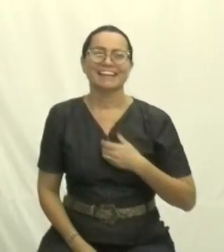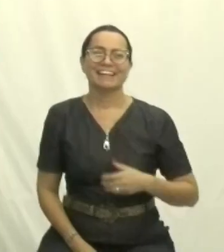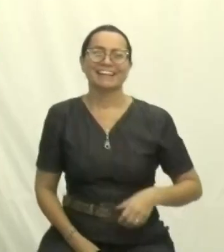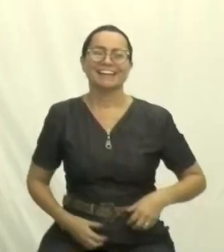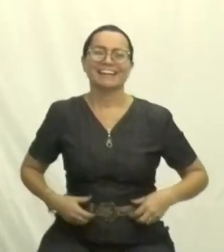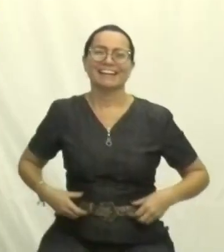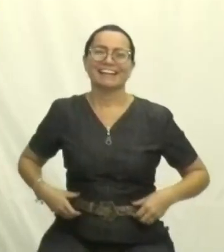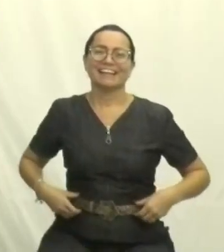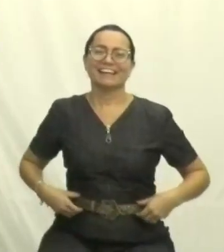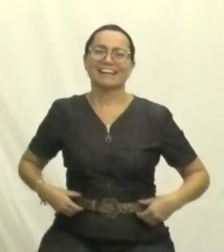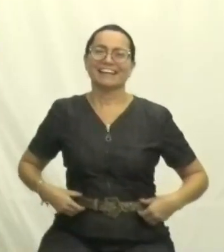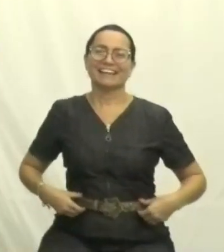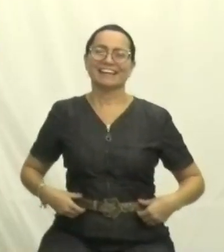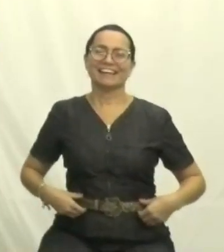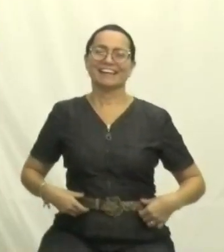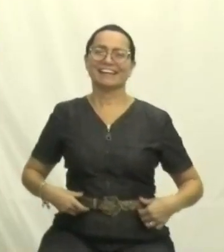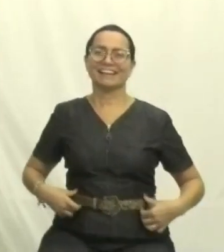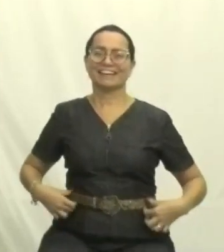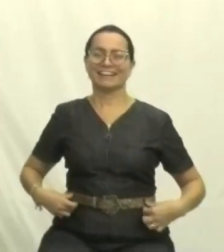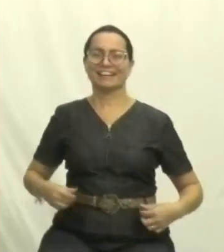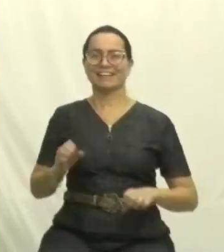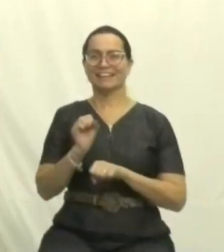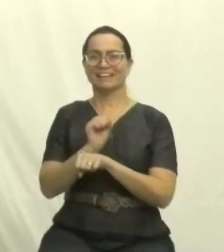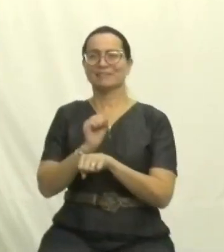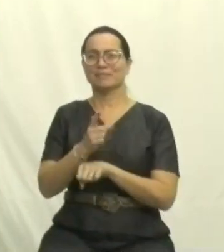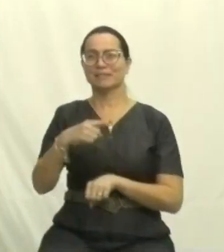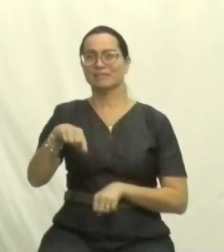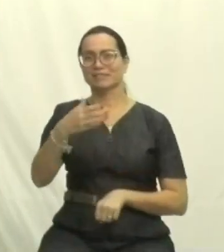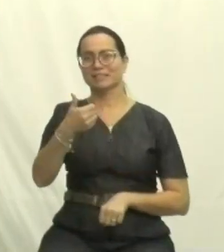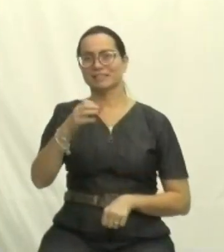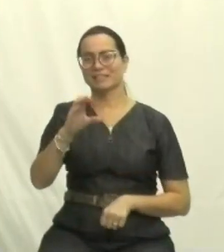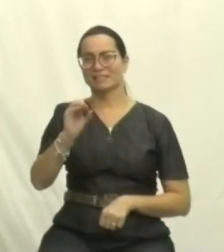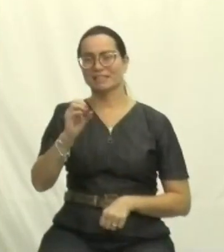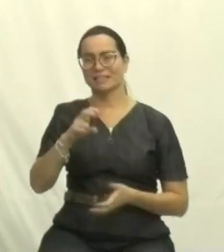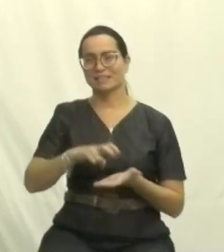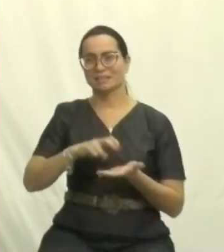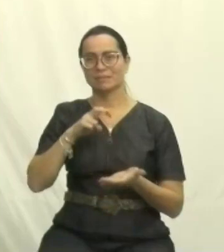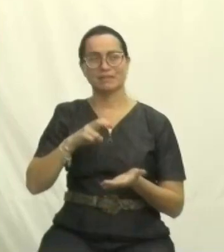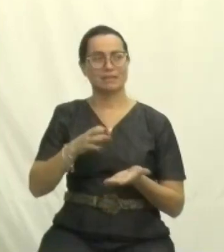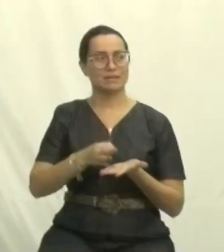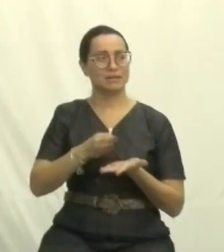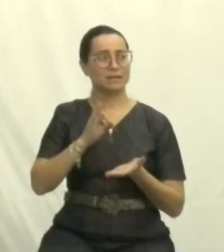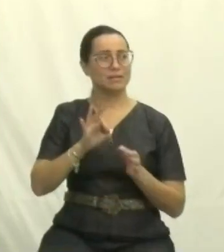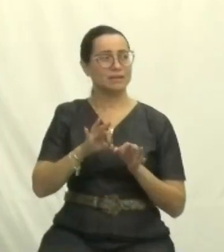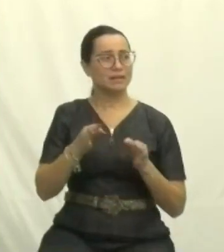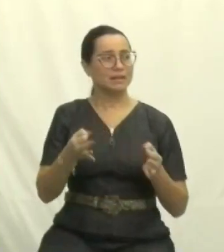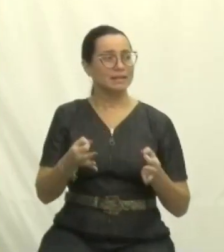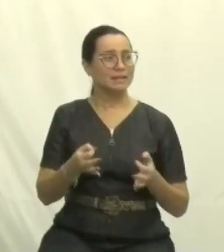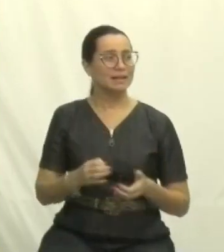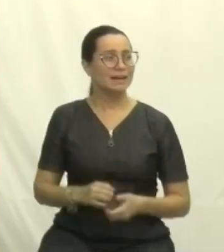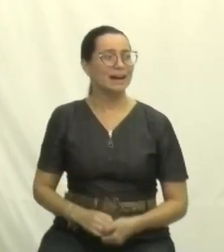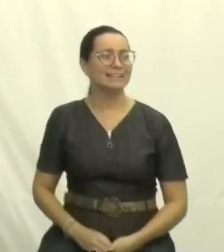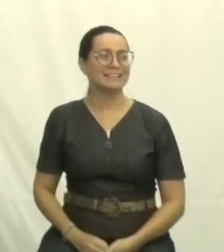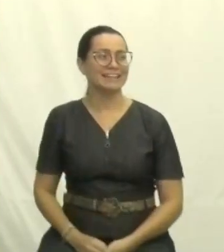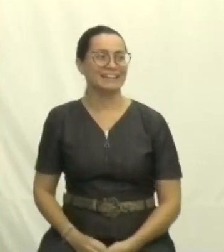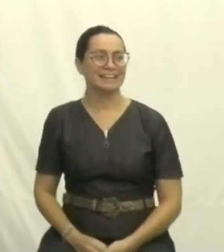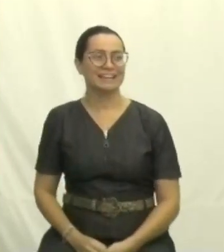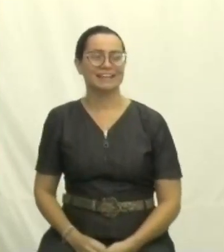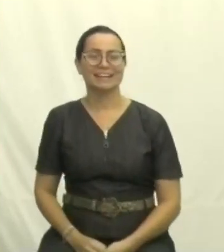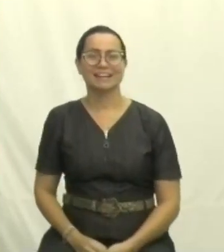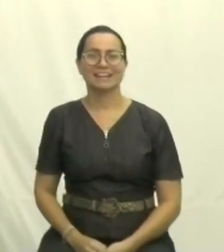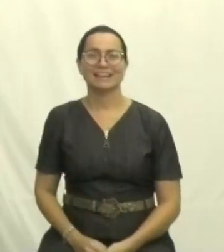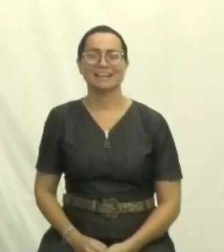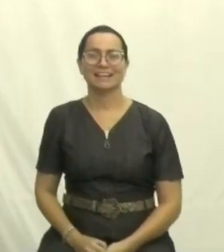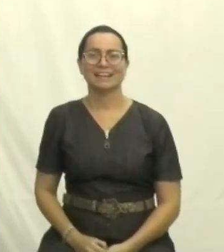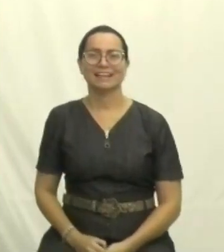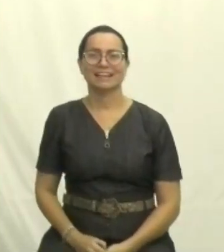palavras. Espero vocês lá amanhã às 10 horas da manhã para um café simplesinho, mas de coração, e as portas estarão abertas para todos,